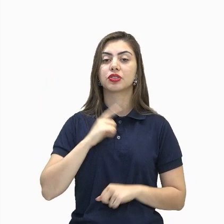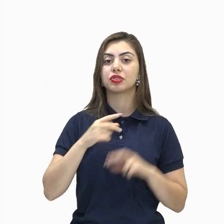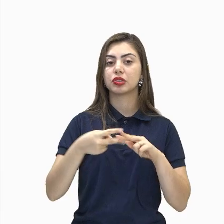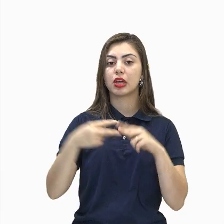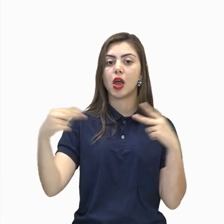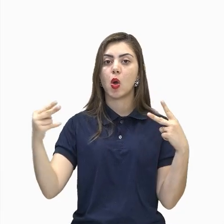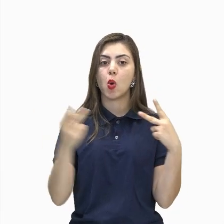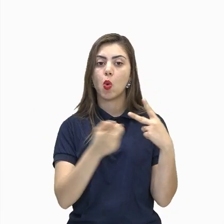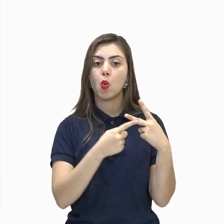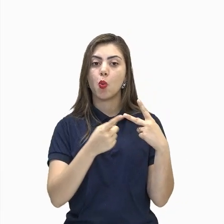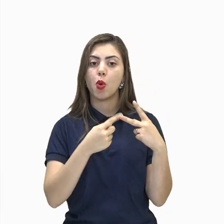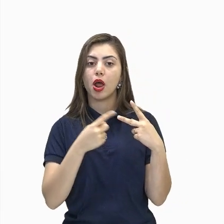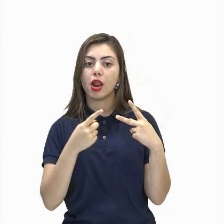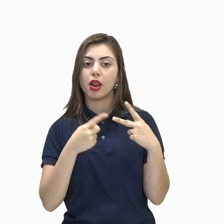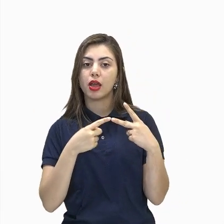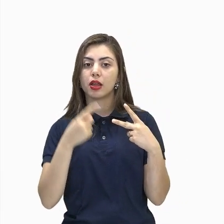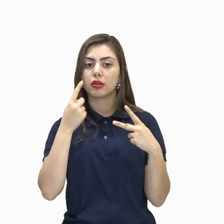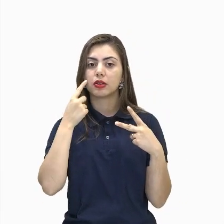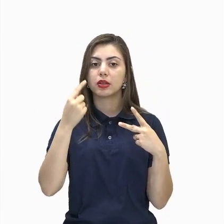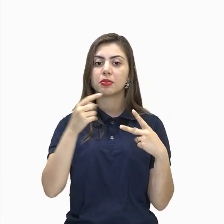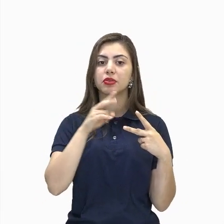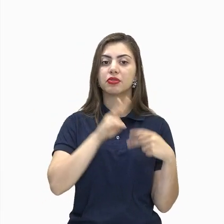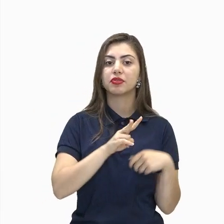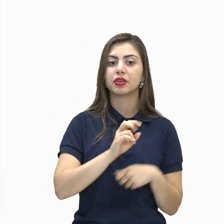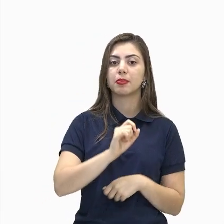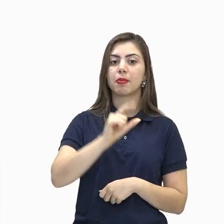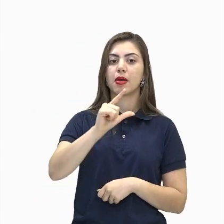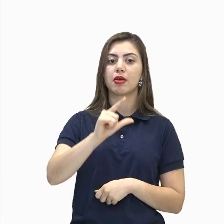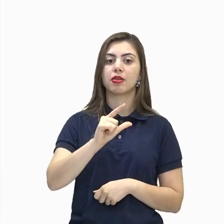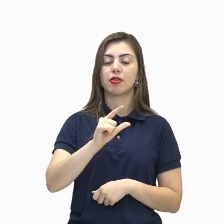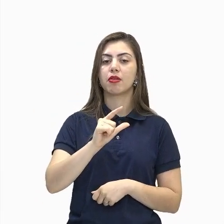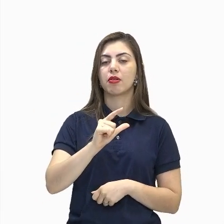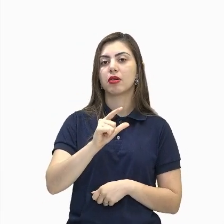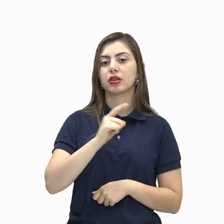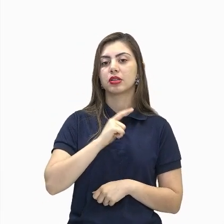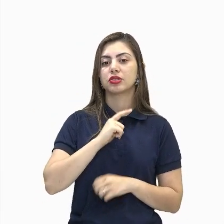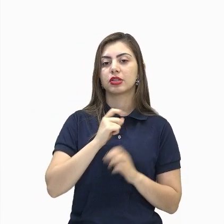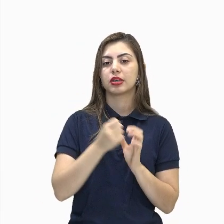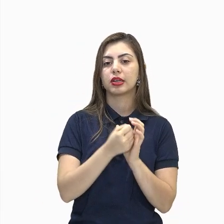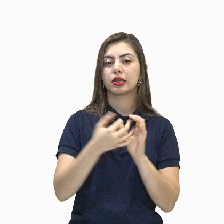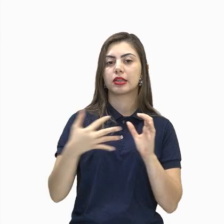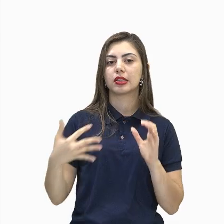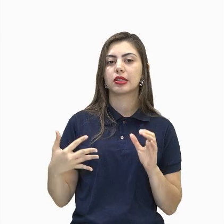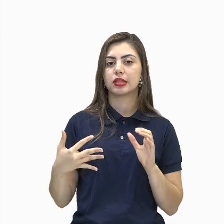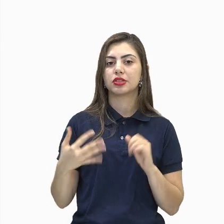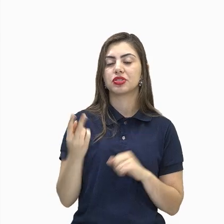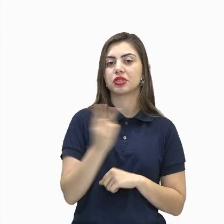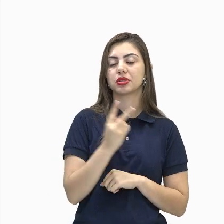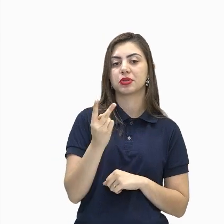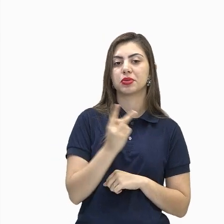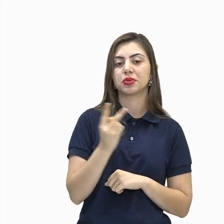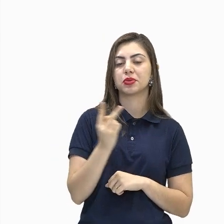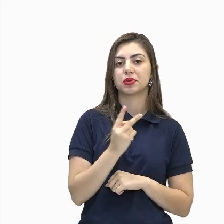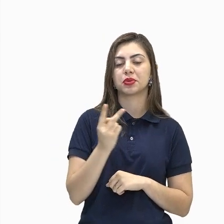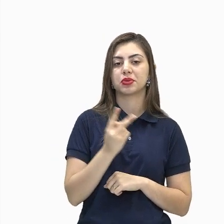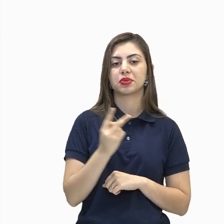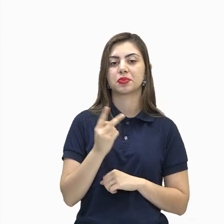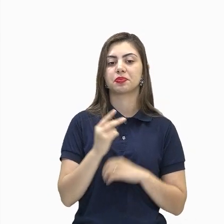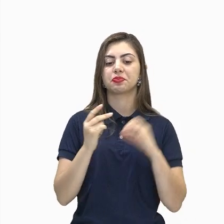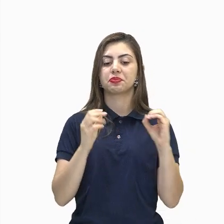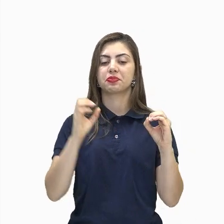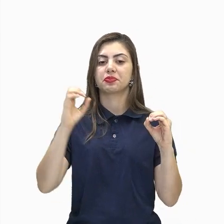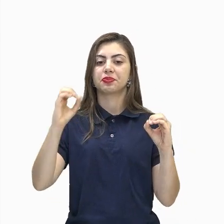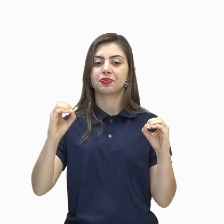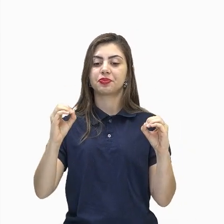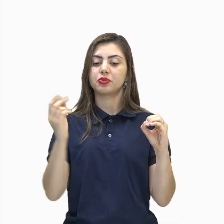só, Vzão, Vzinho, Rzão, Rzinho, Vzão, Vzinho, Rzão, Rzinho, de ambos os indivíduos parentais. Cruzamos